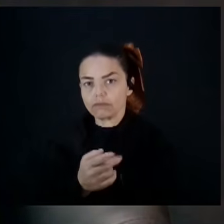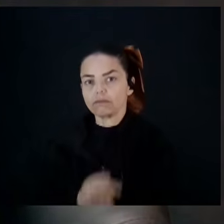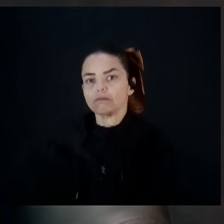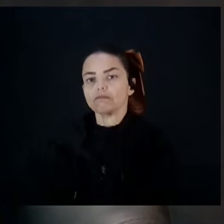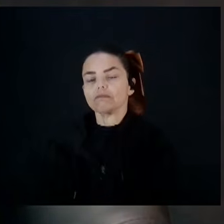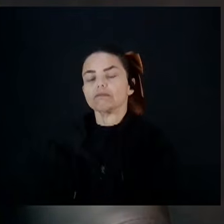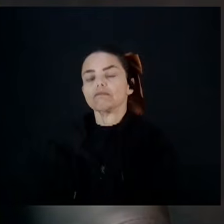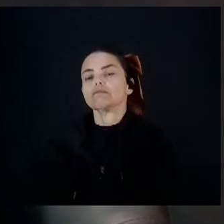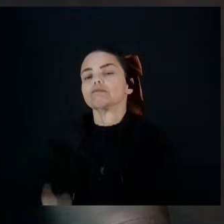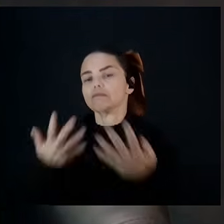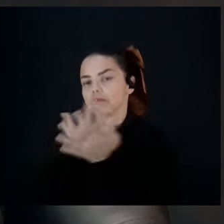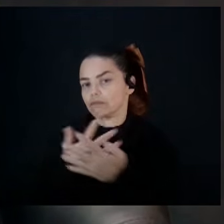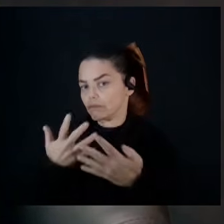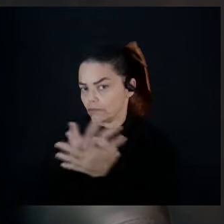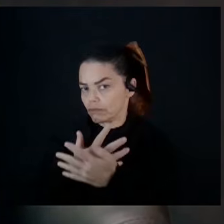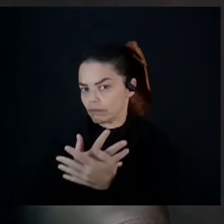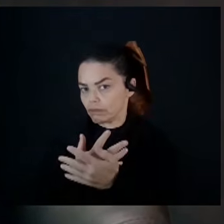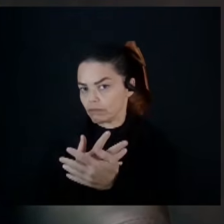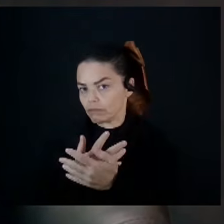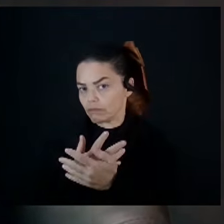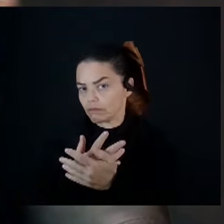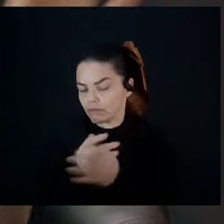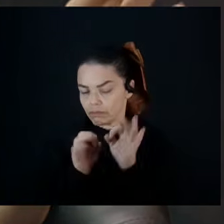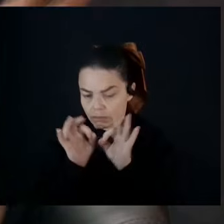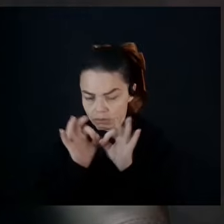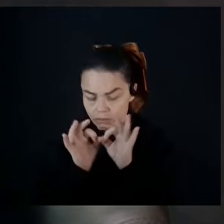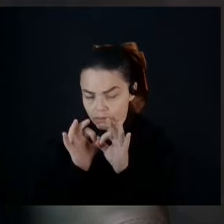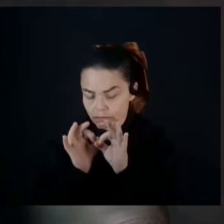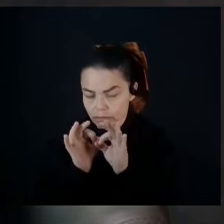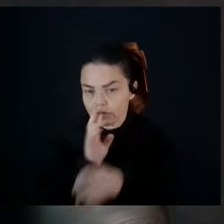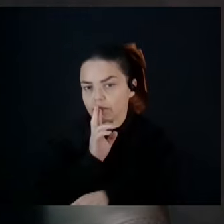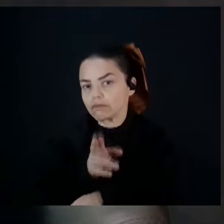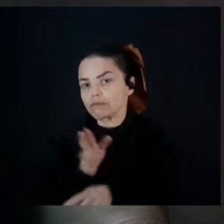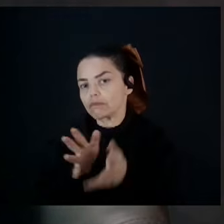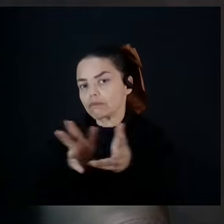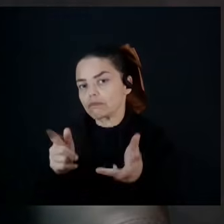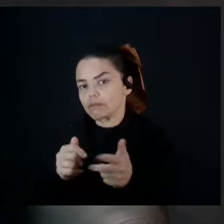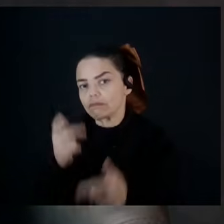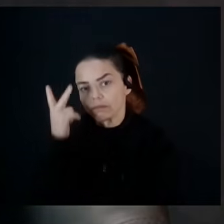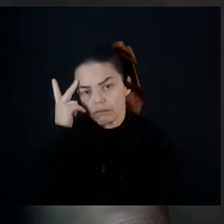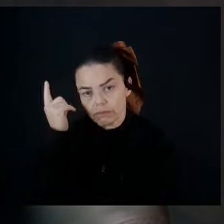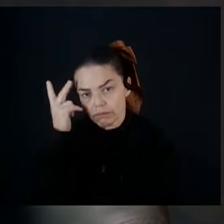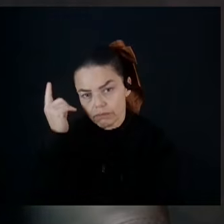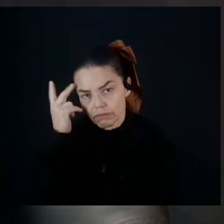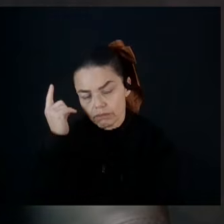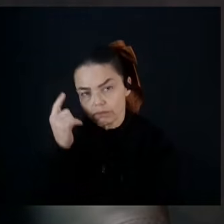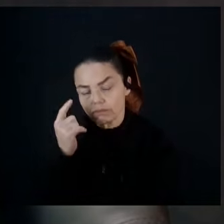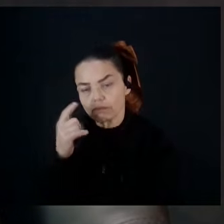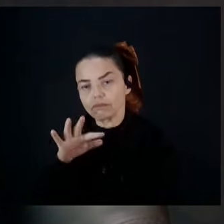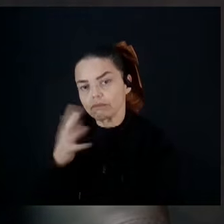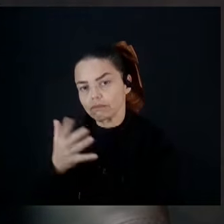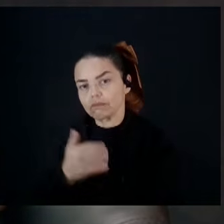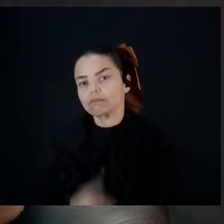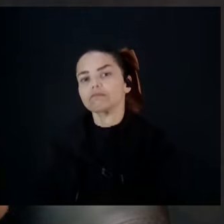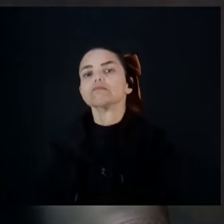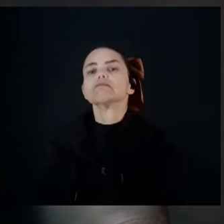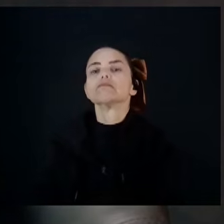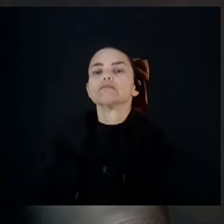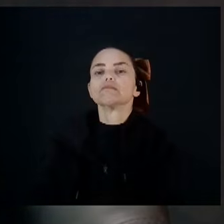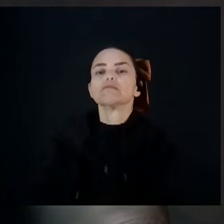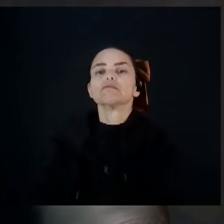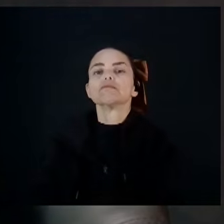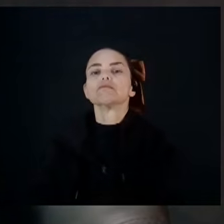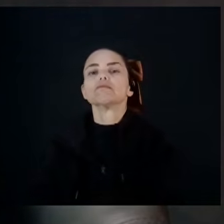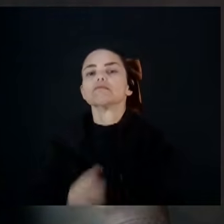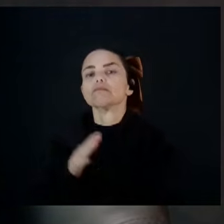o outro ali, mas já tá elaborando aquela resposta maravilhosa. E é normal, gente, isso acontece com todos nós, tá? Então não tem problema